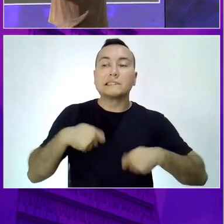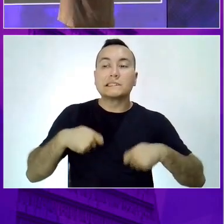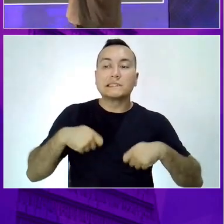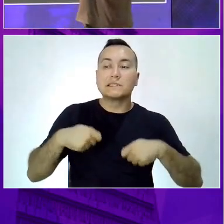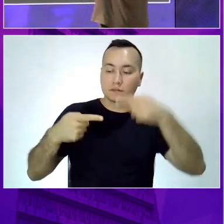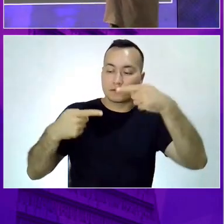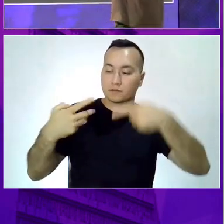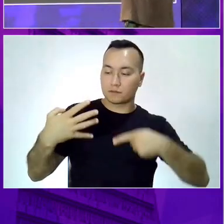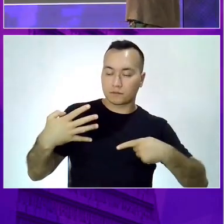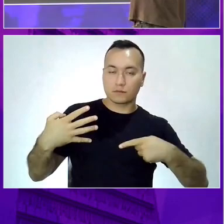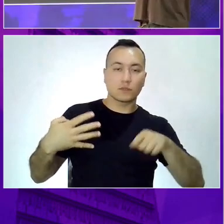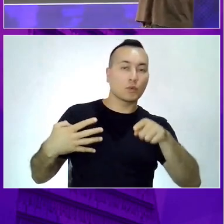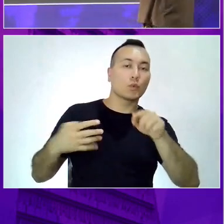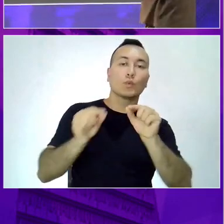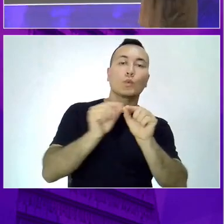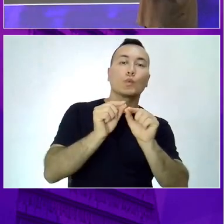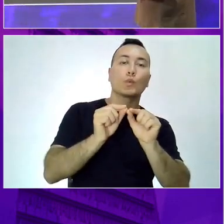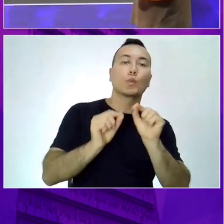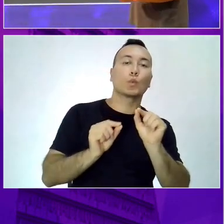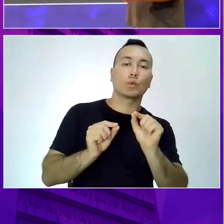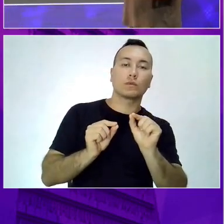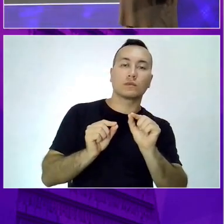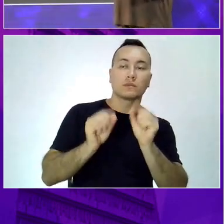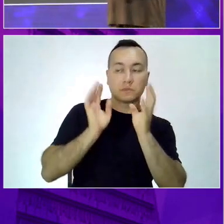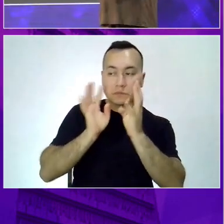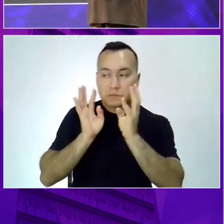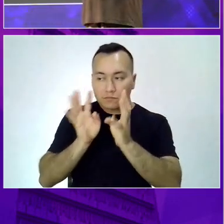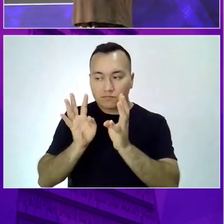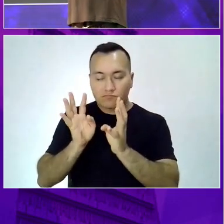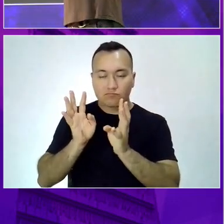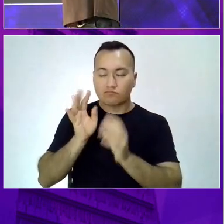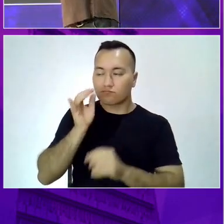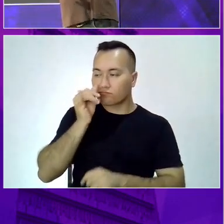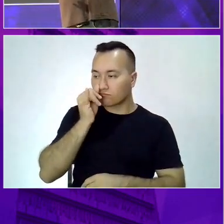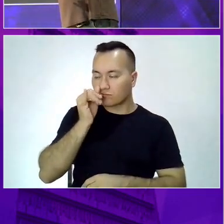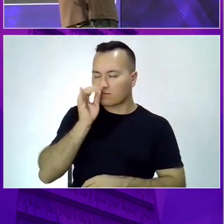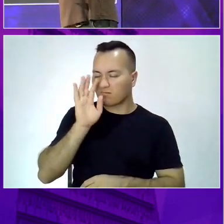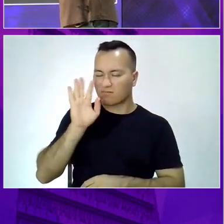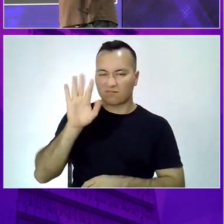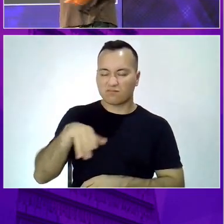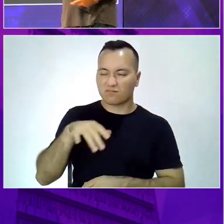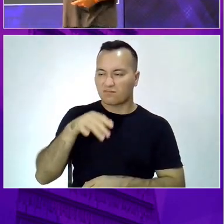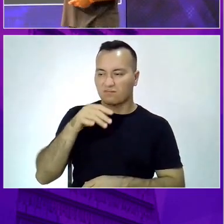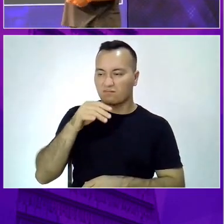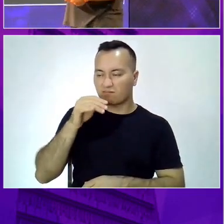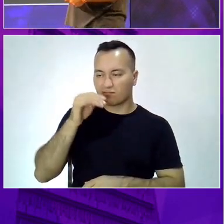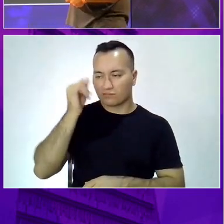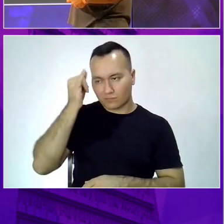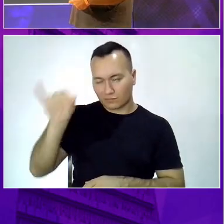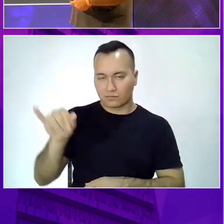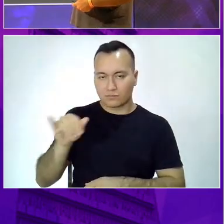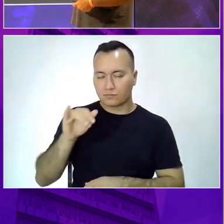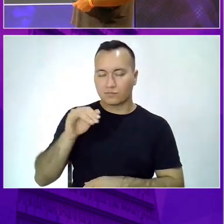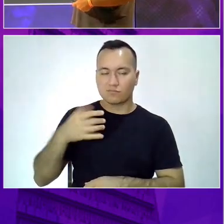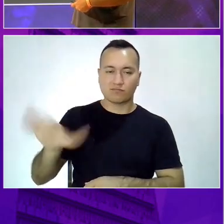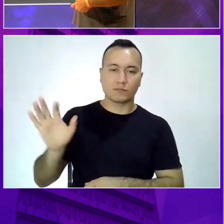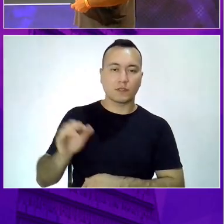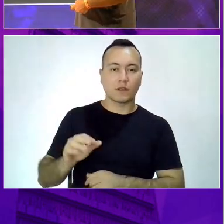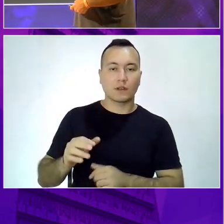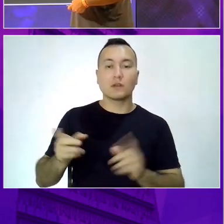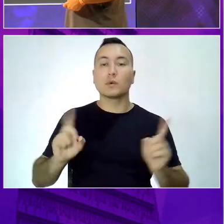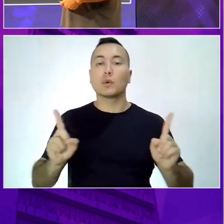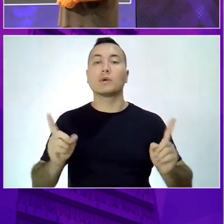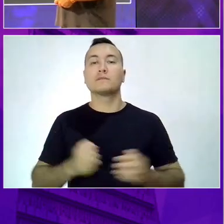de organizações, de partes para organizações de todos, certo? Então, essa é a grande mudança que a gente